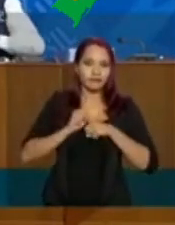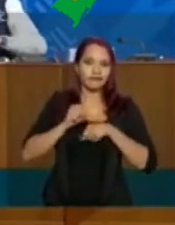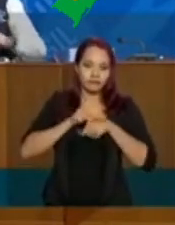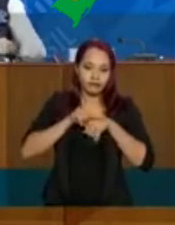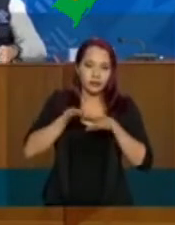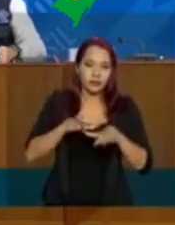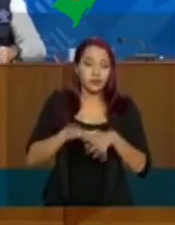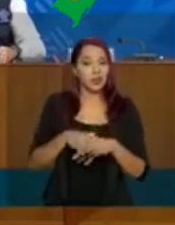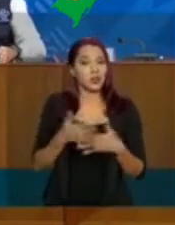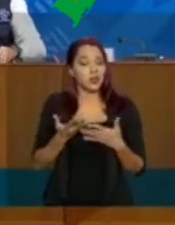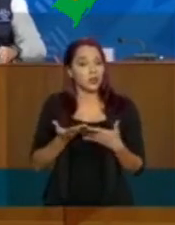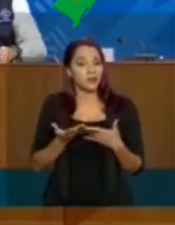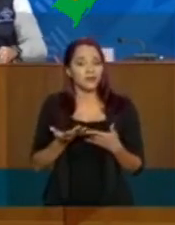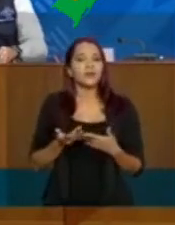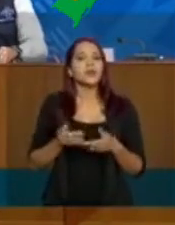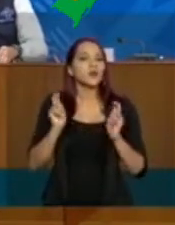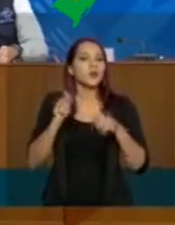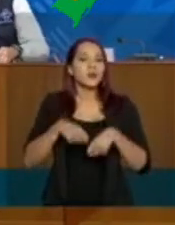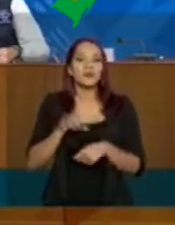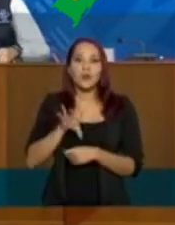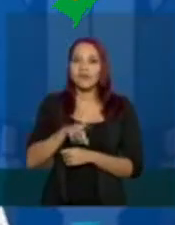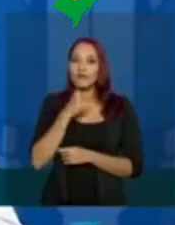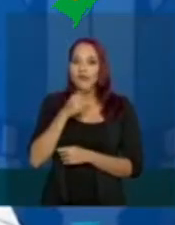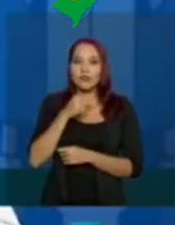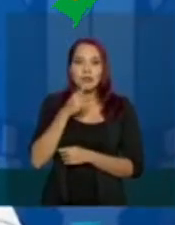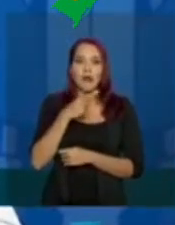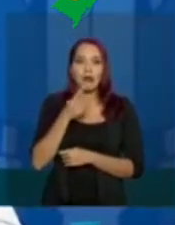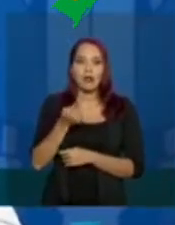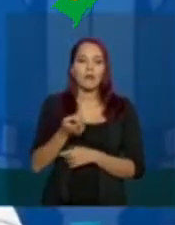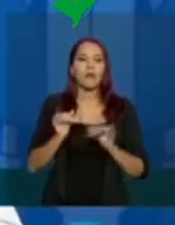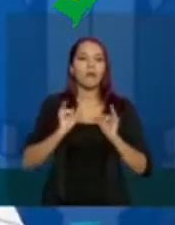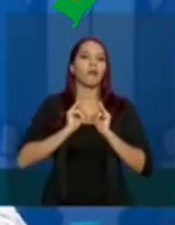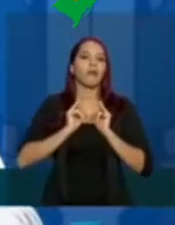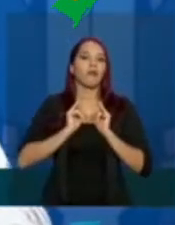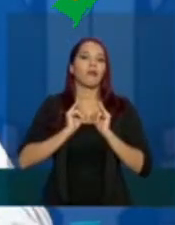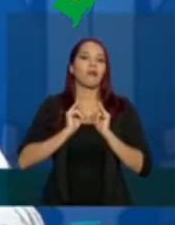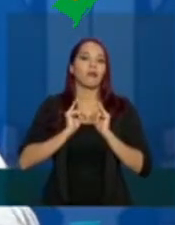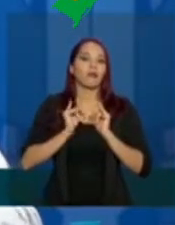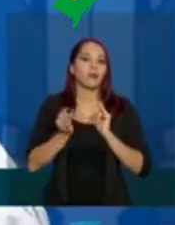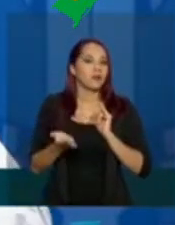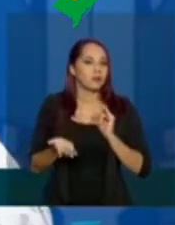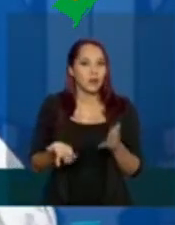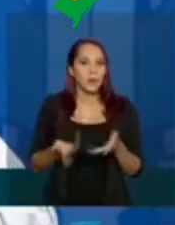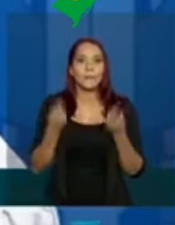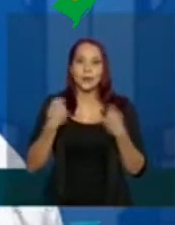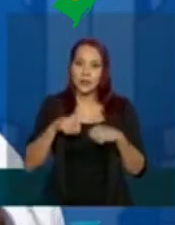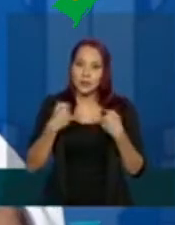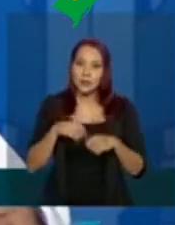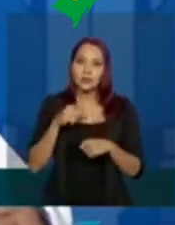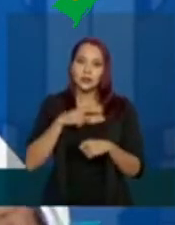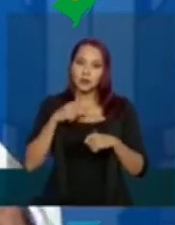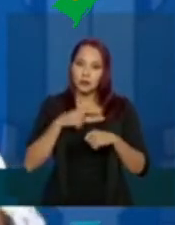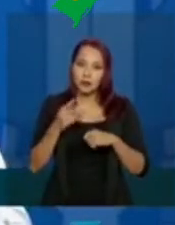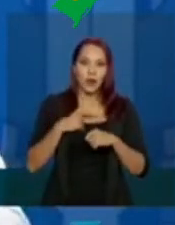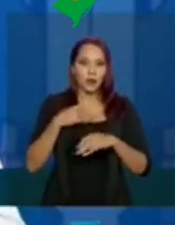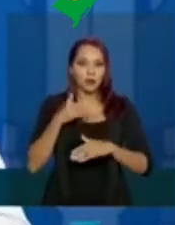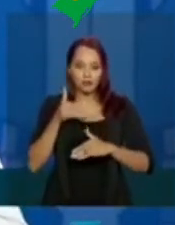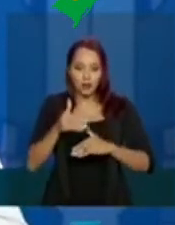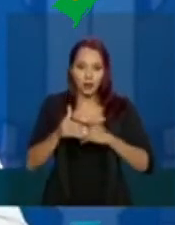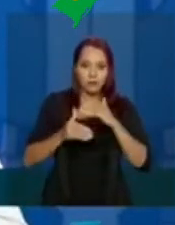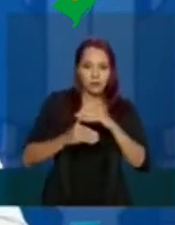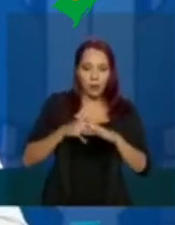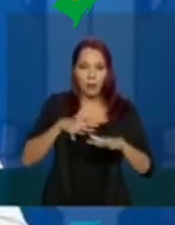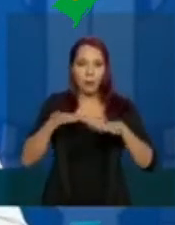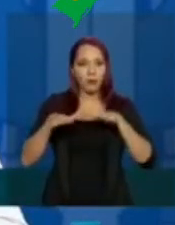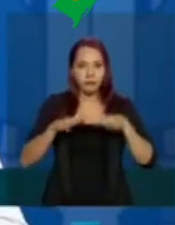é possível, mas nós não vamos conseguir viver parados. Nós vamos ter que ter a nossa movimentação, nós não